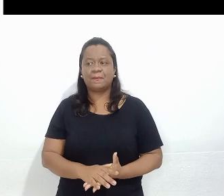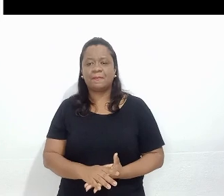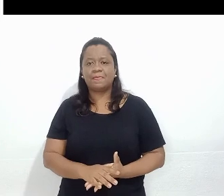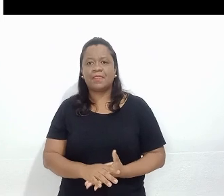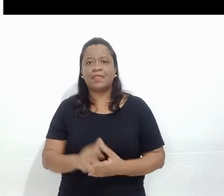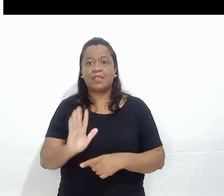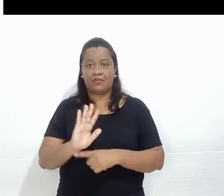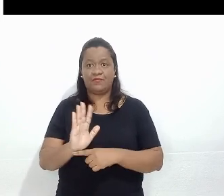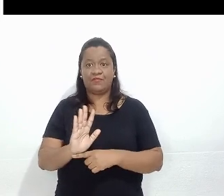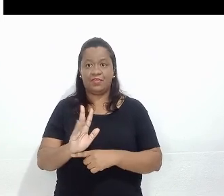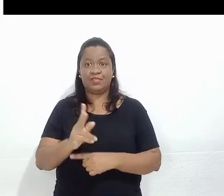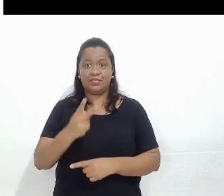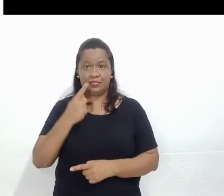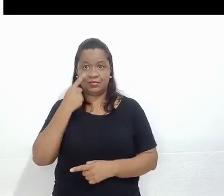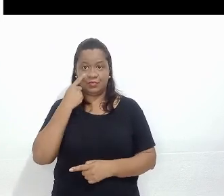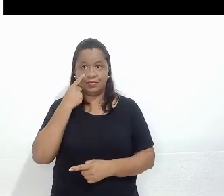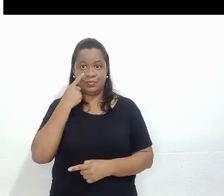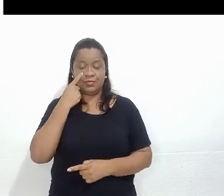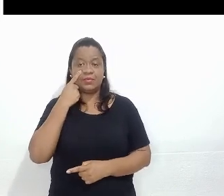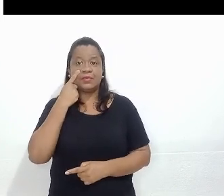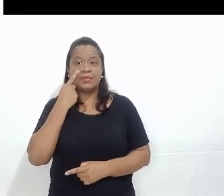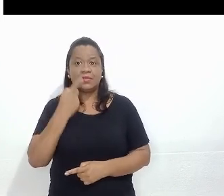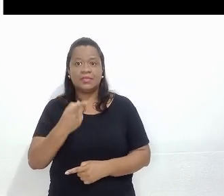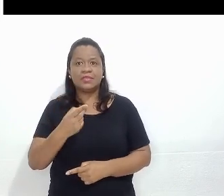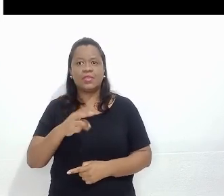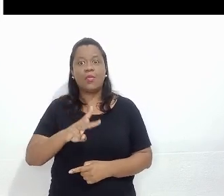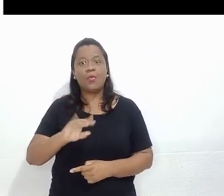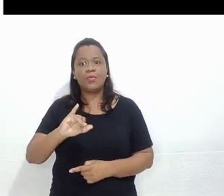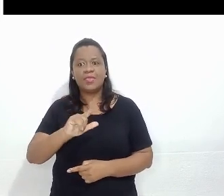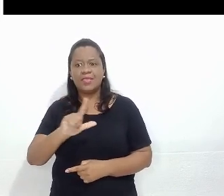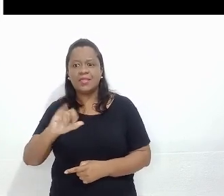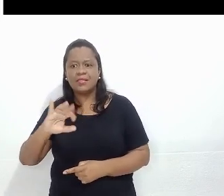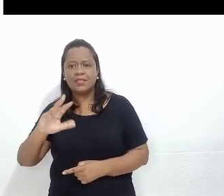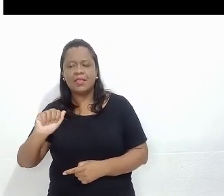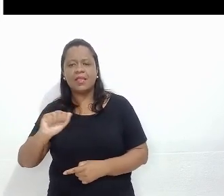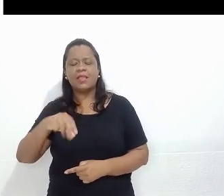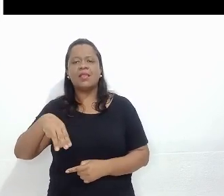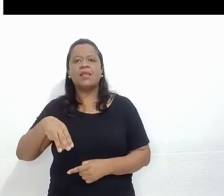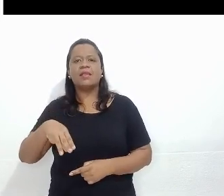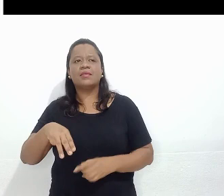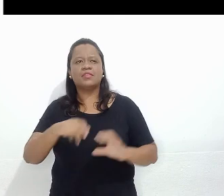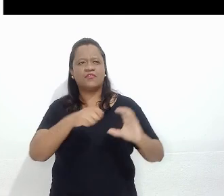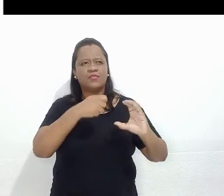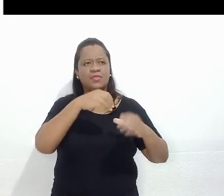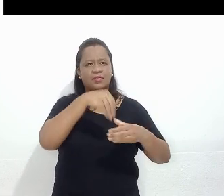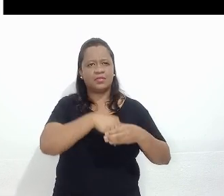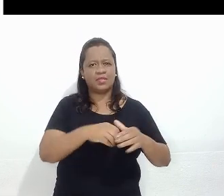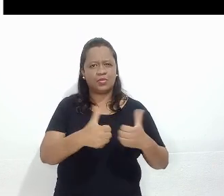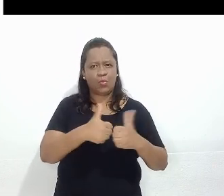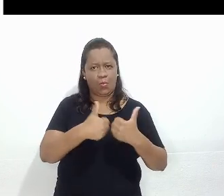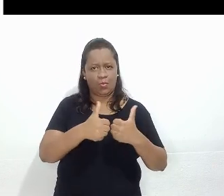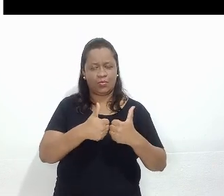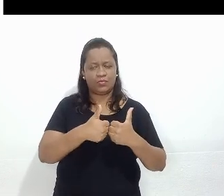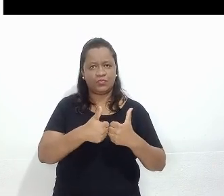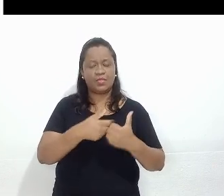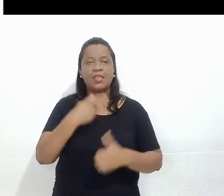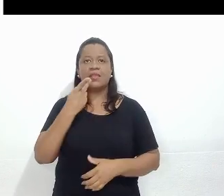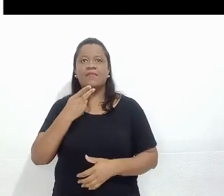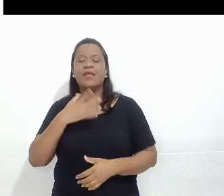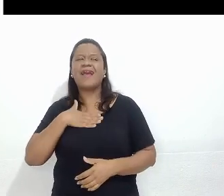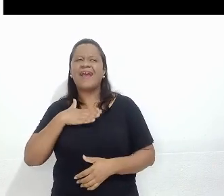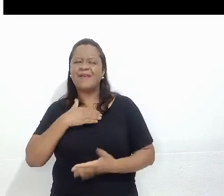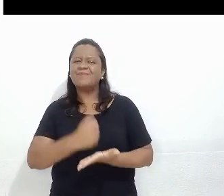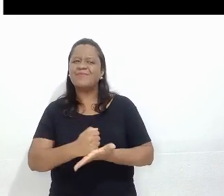assistiu do diretor, do William de Oliveira, que eles estão filmando dentro do ônibus, e aí ele até fala, minha assistente